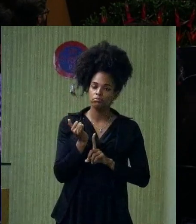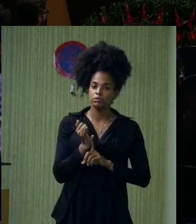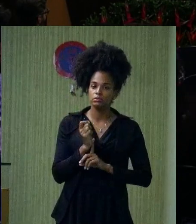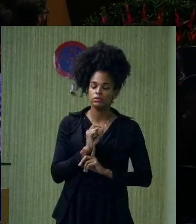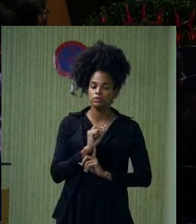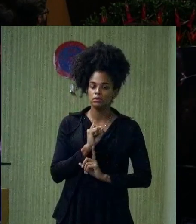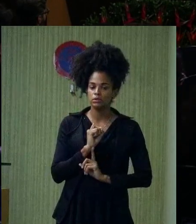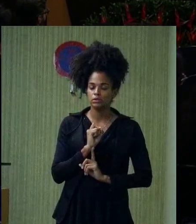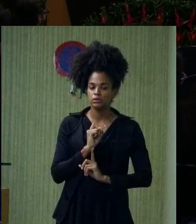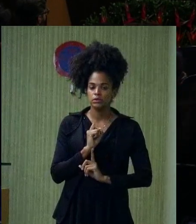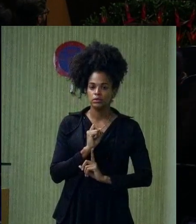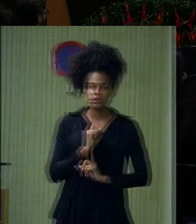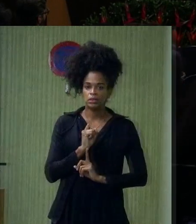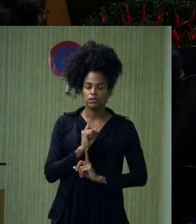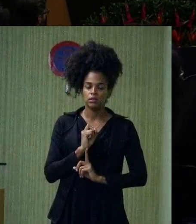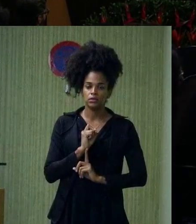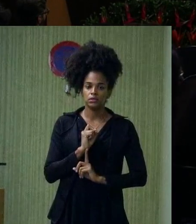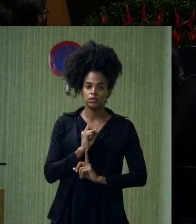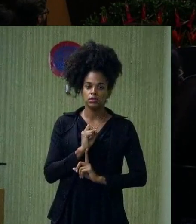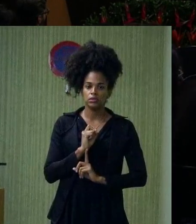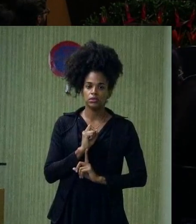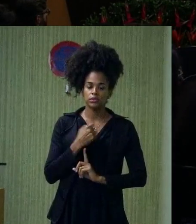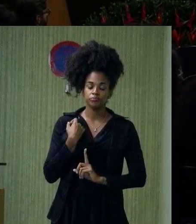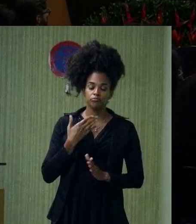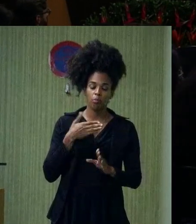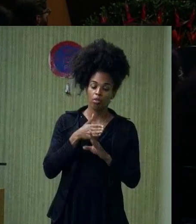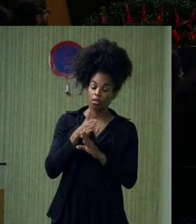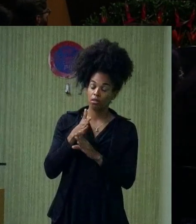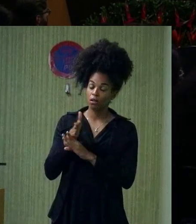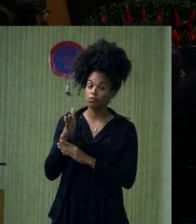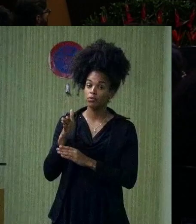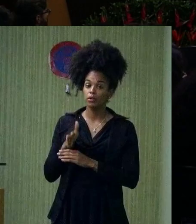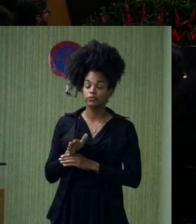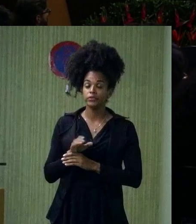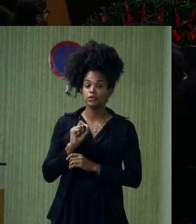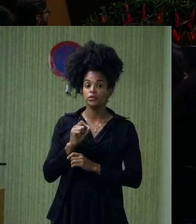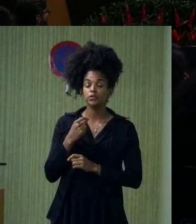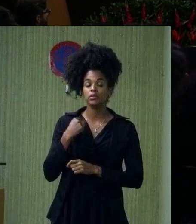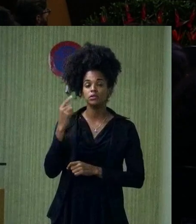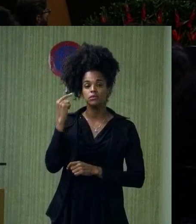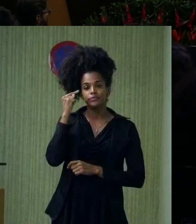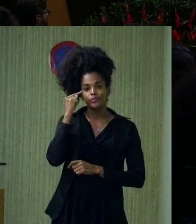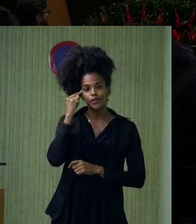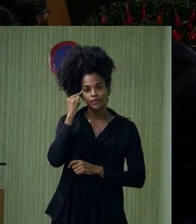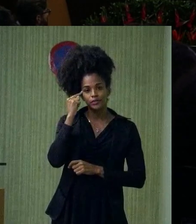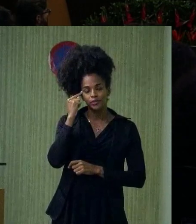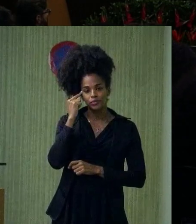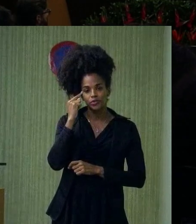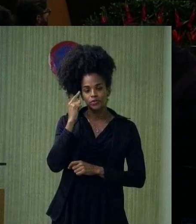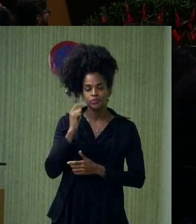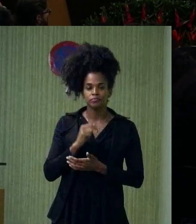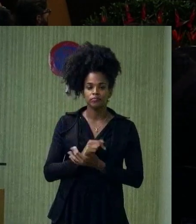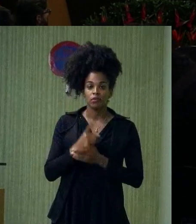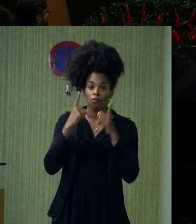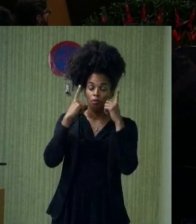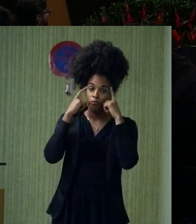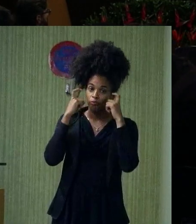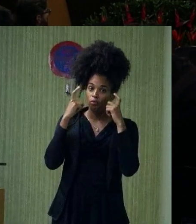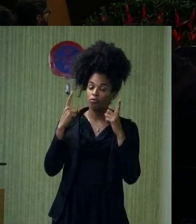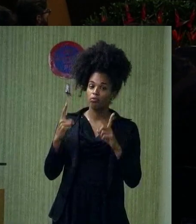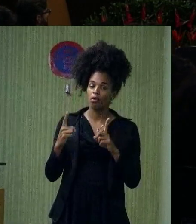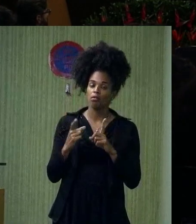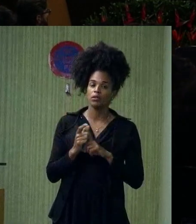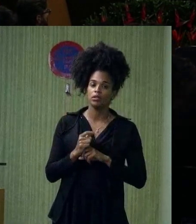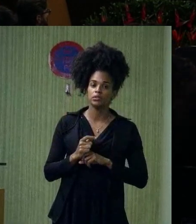estarmos próximos Justamente a isso e o que que se verificou no final de tudo que os abusos eles aconteciam nas